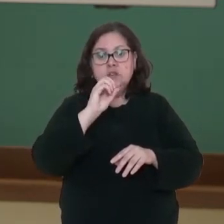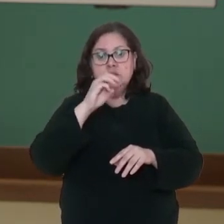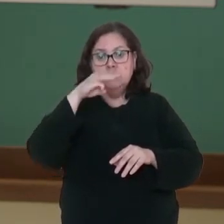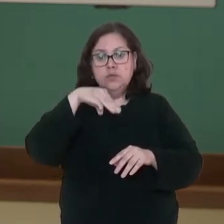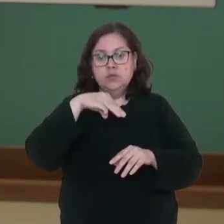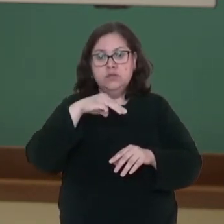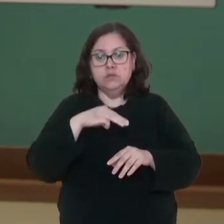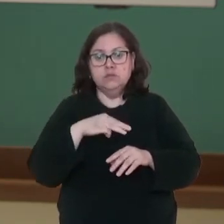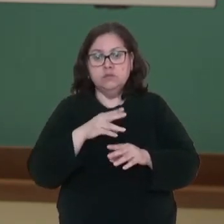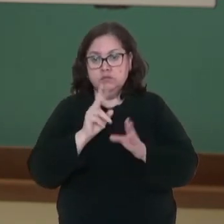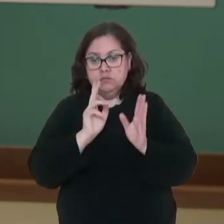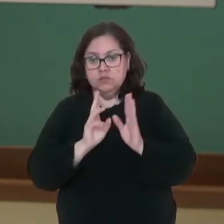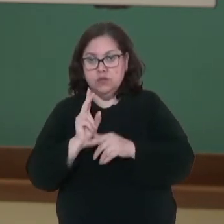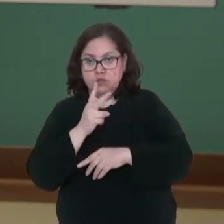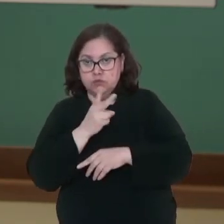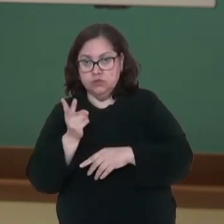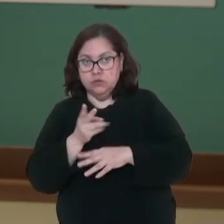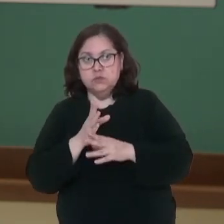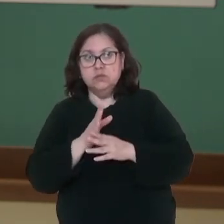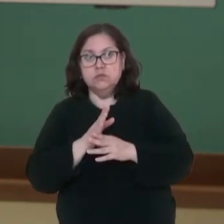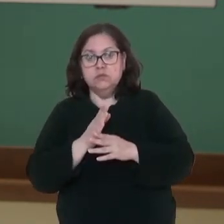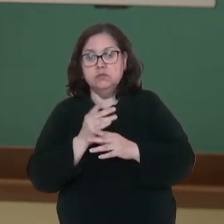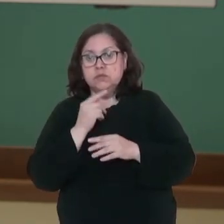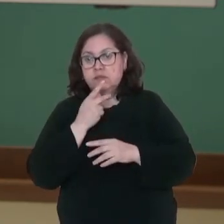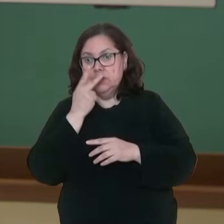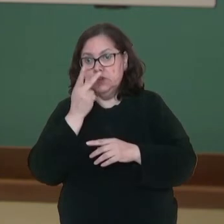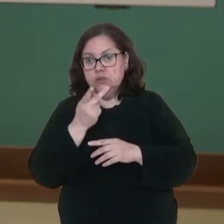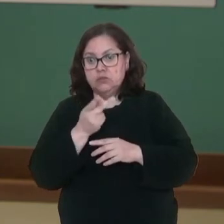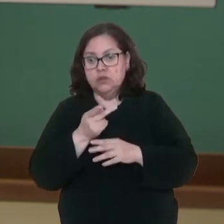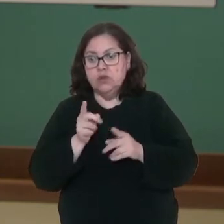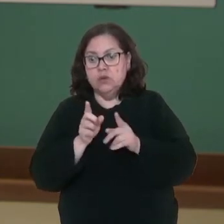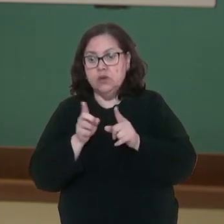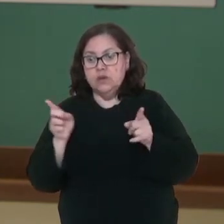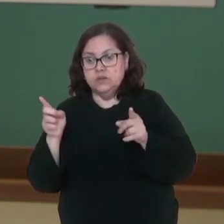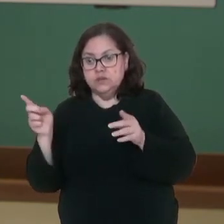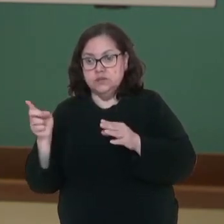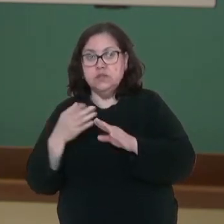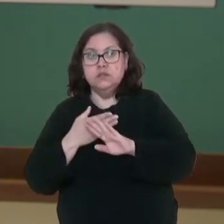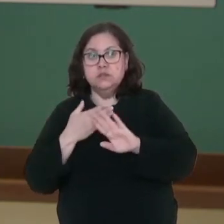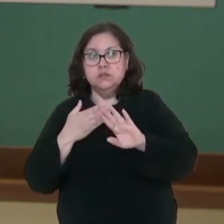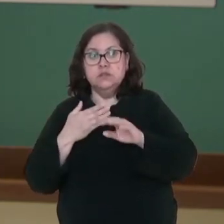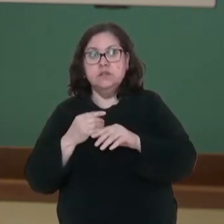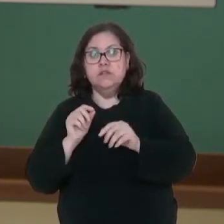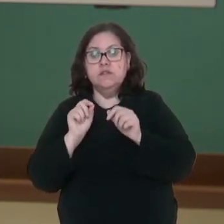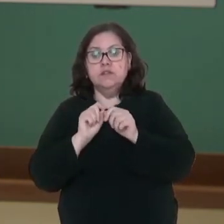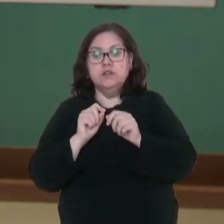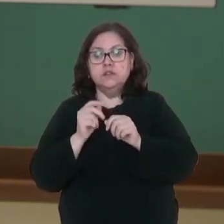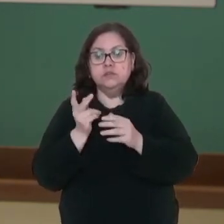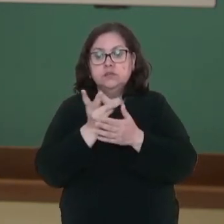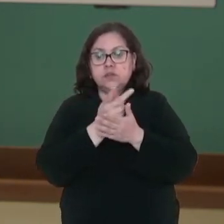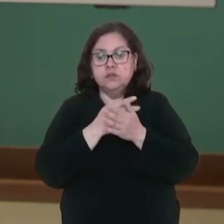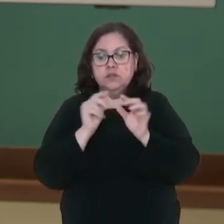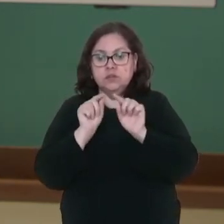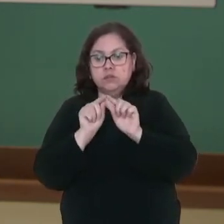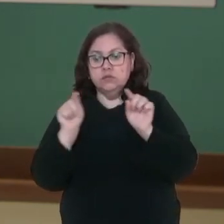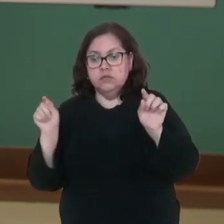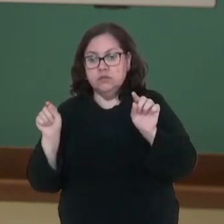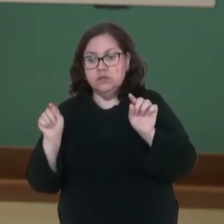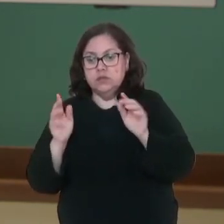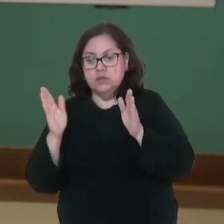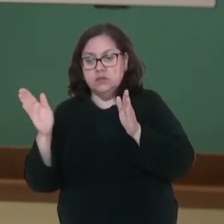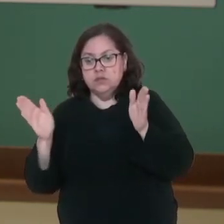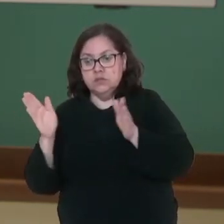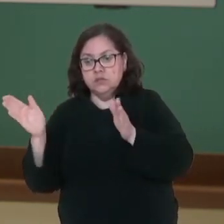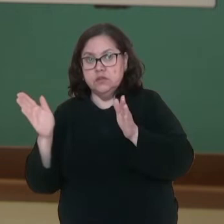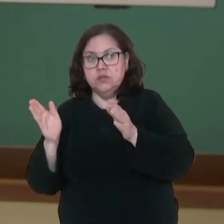morganídeos respectivamente. Tá? Então está dando ali para vocês as distâncias. Faça um desenho desse cromossomo com as devidas distâncias